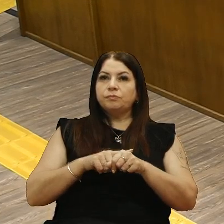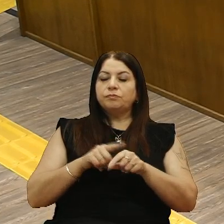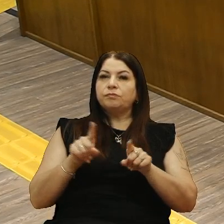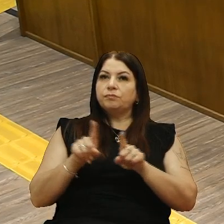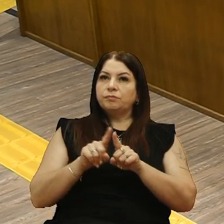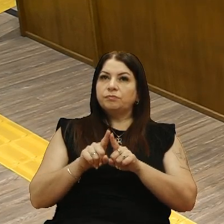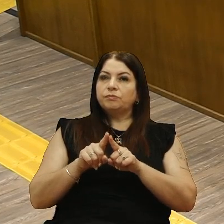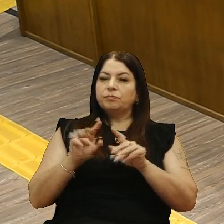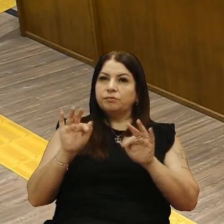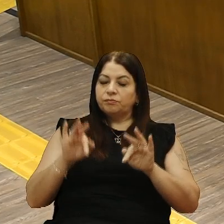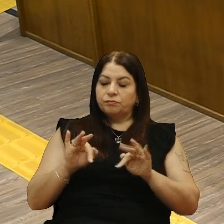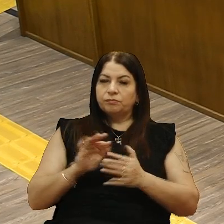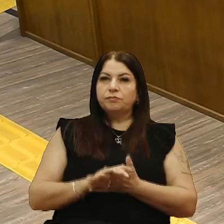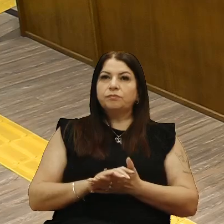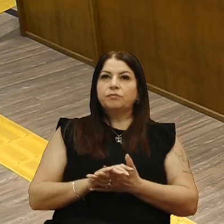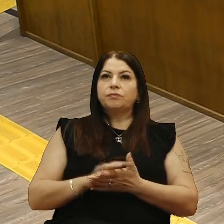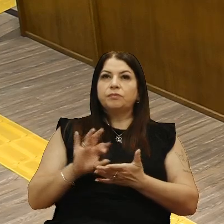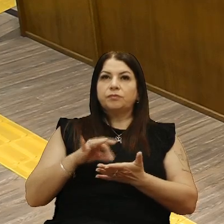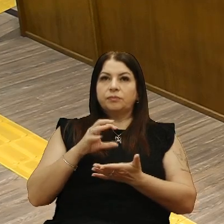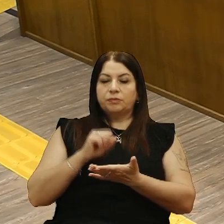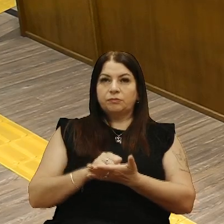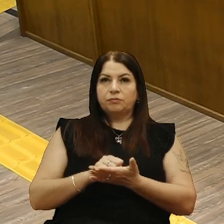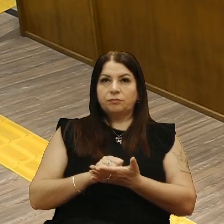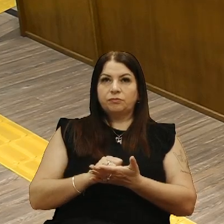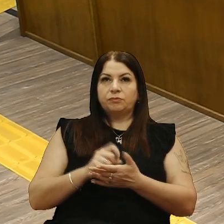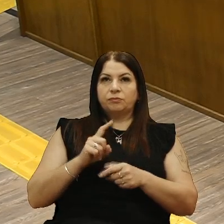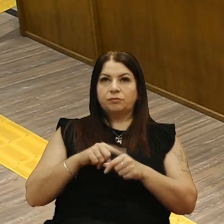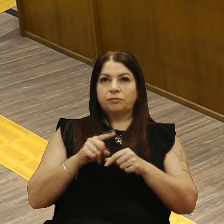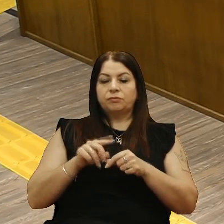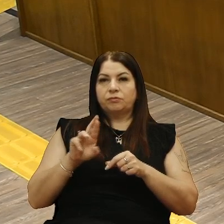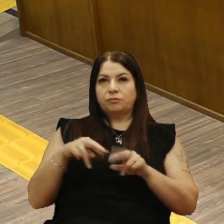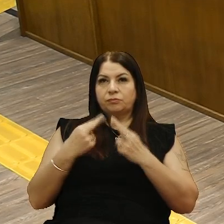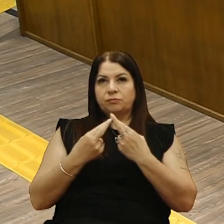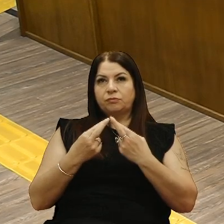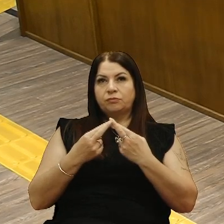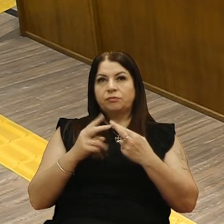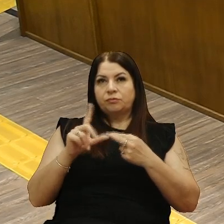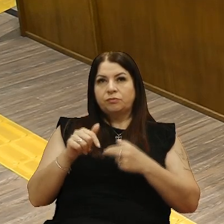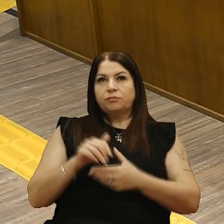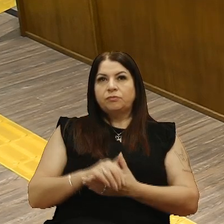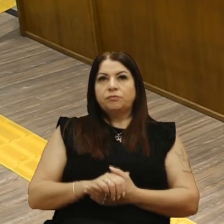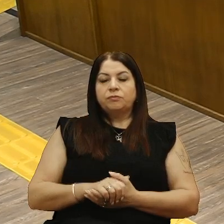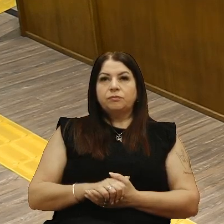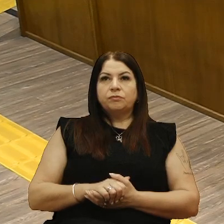em que também se encerram as inscrições para o espaço do pequeno expediente.